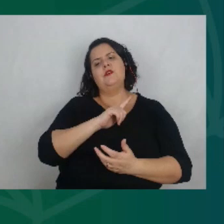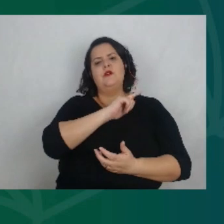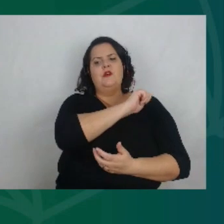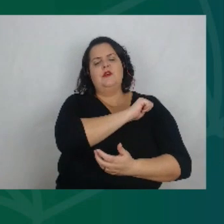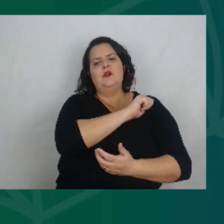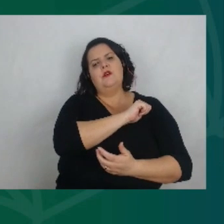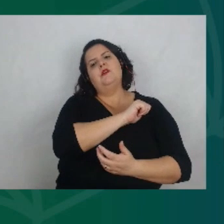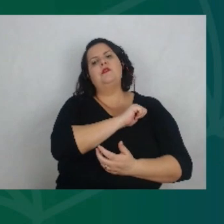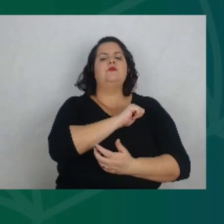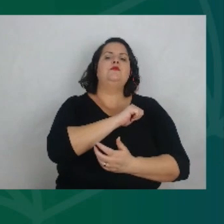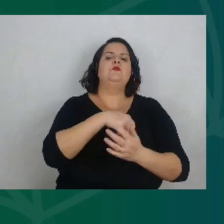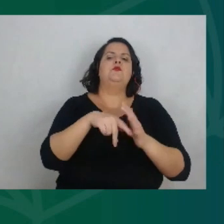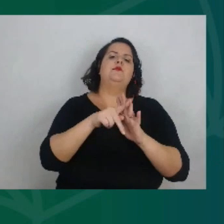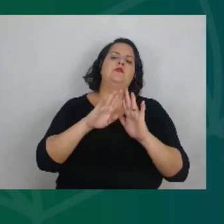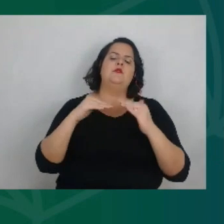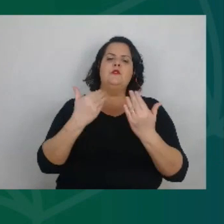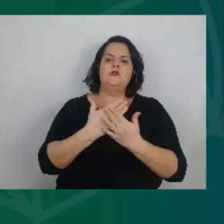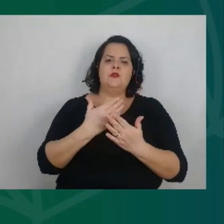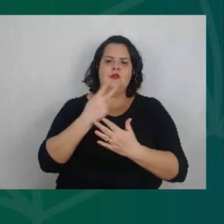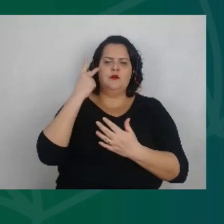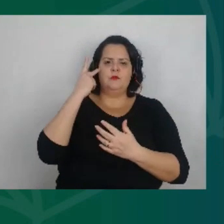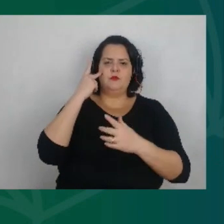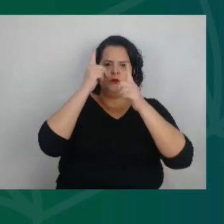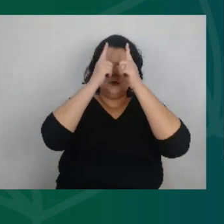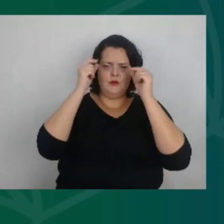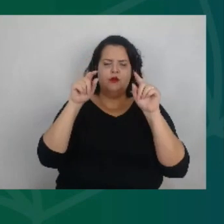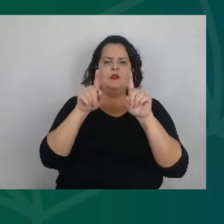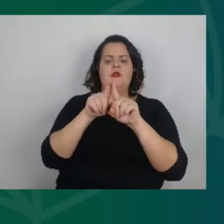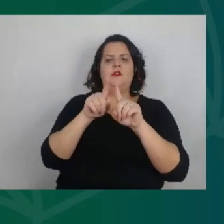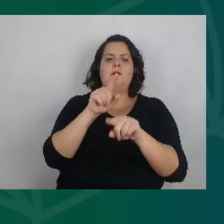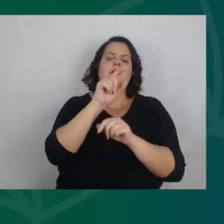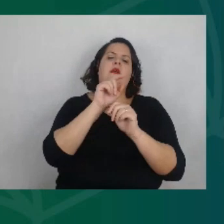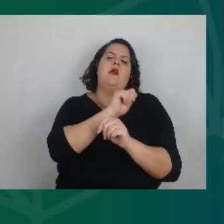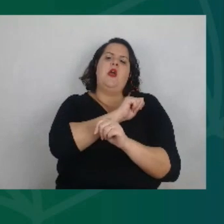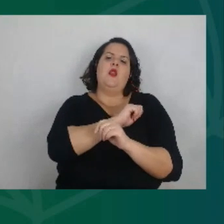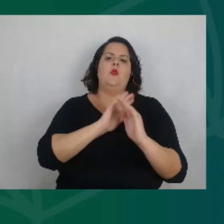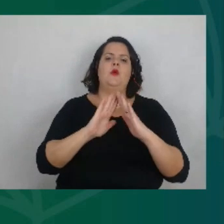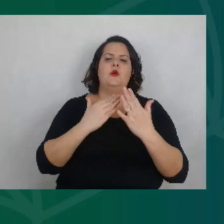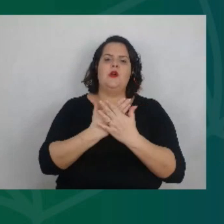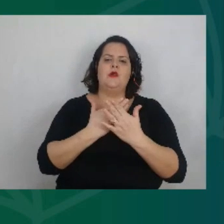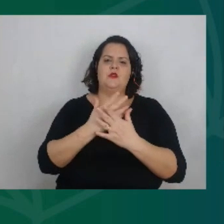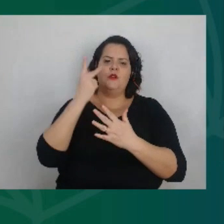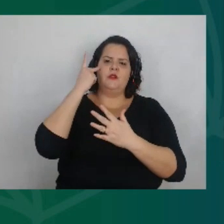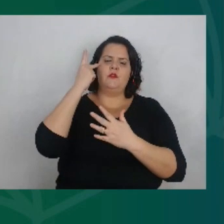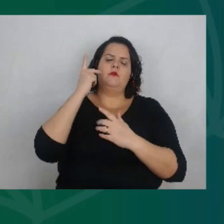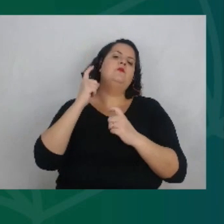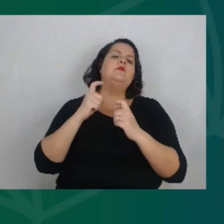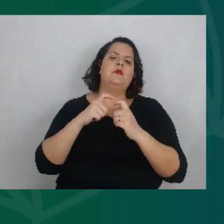de Enfermagem, da Escola Paulista de Medicina, nós fizemos,